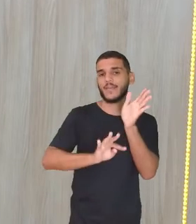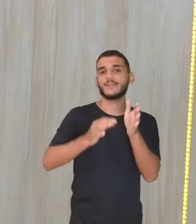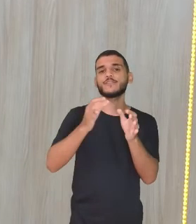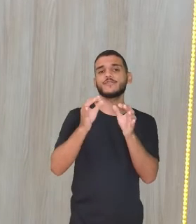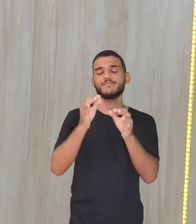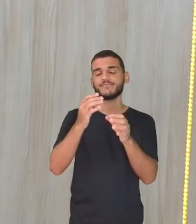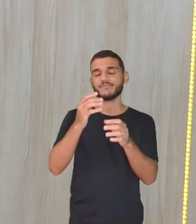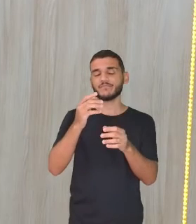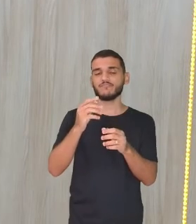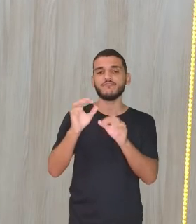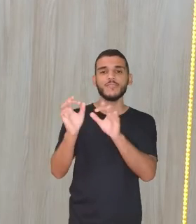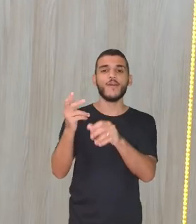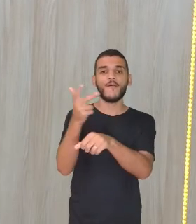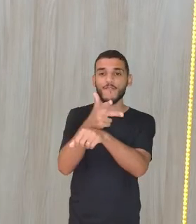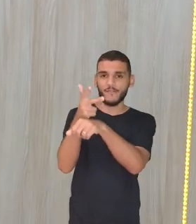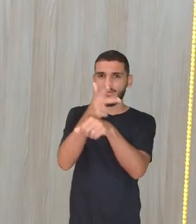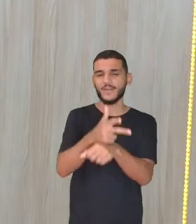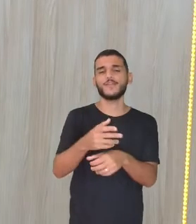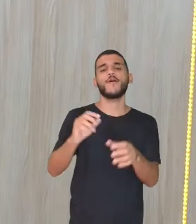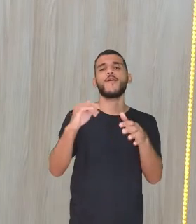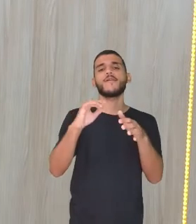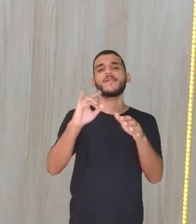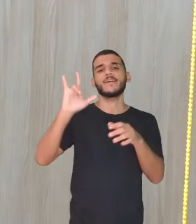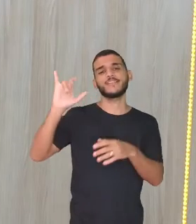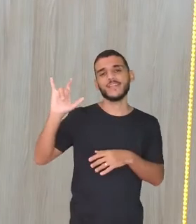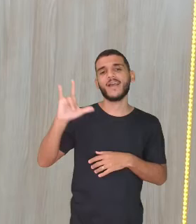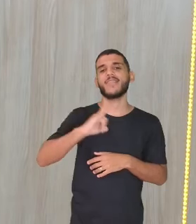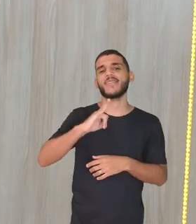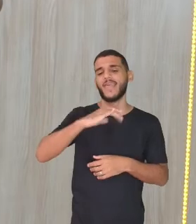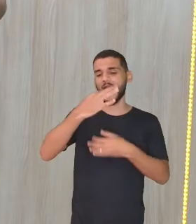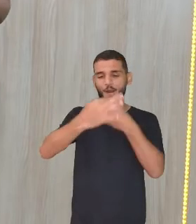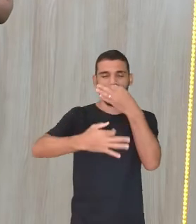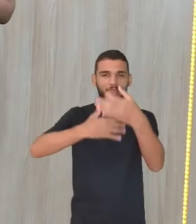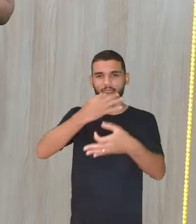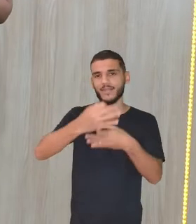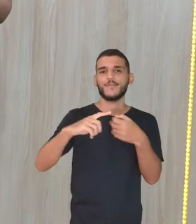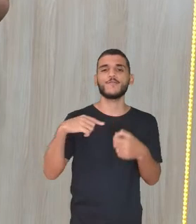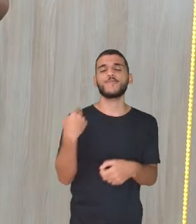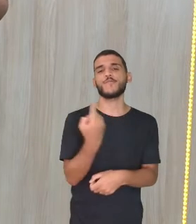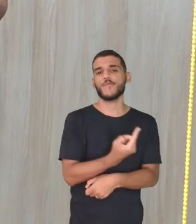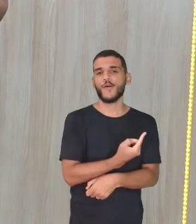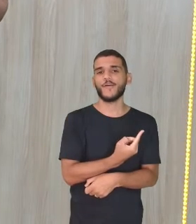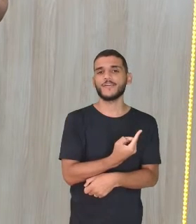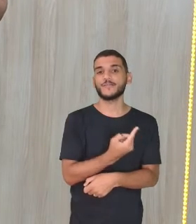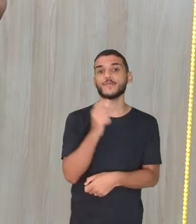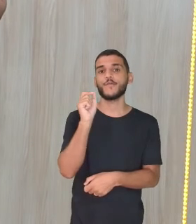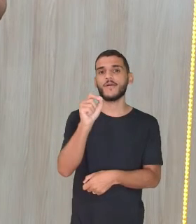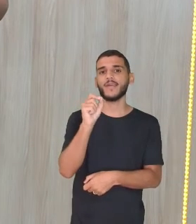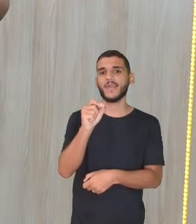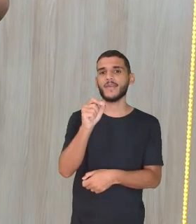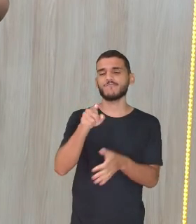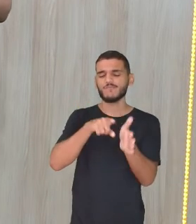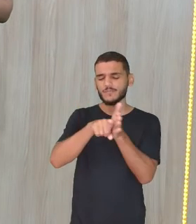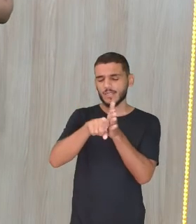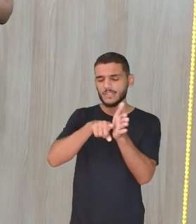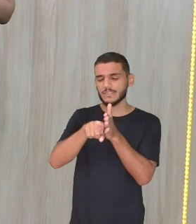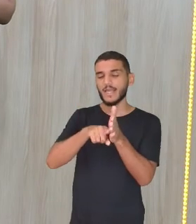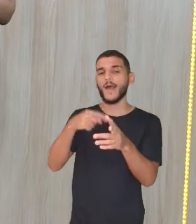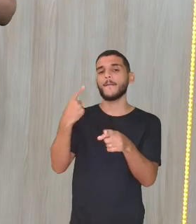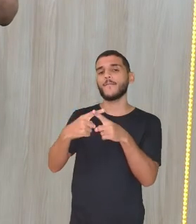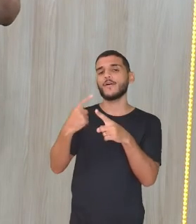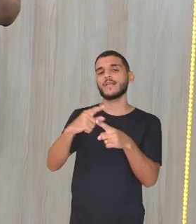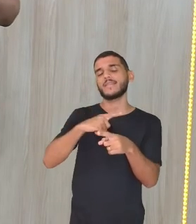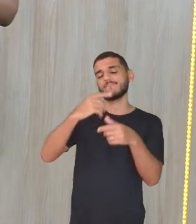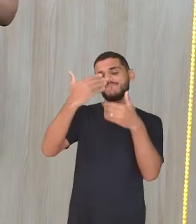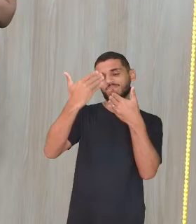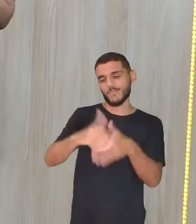Instagram tem muita argumentação. Então, a gente vai analisar isso, porque é questão de prova também, tá